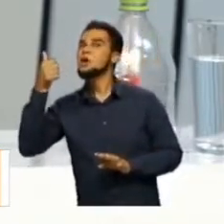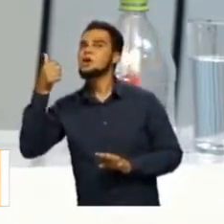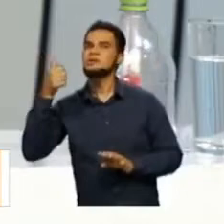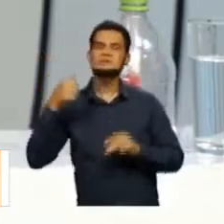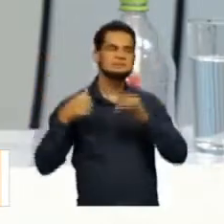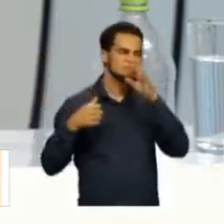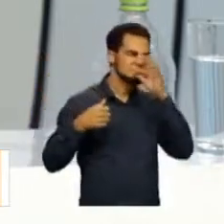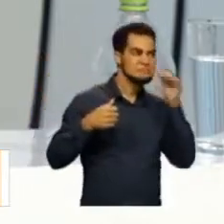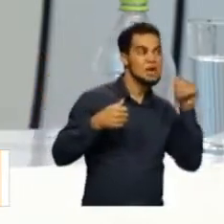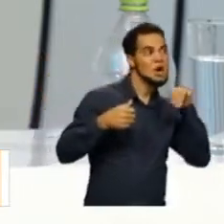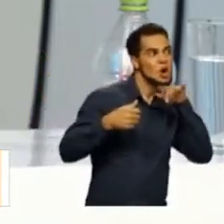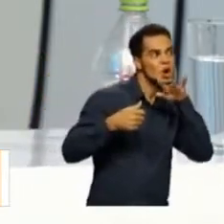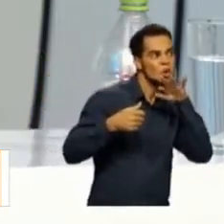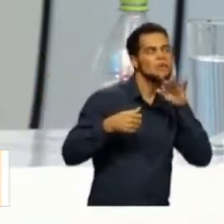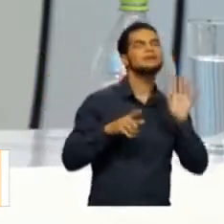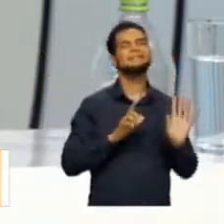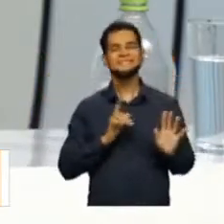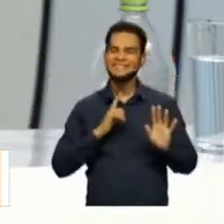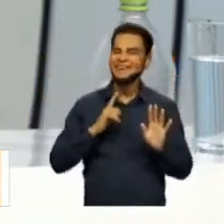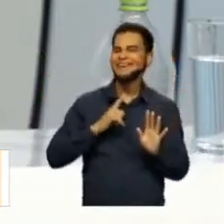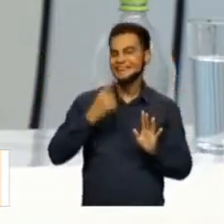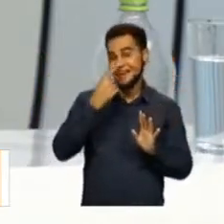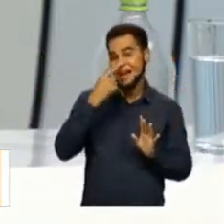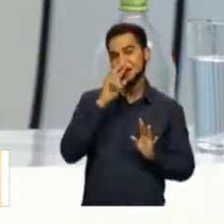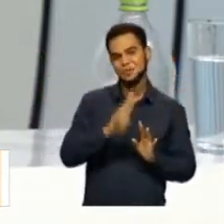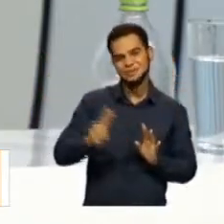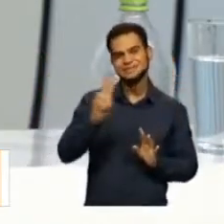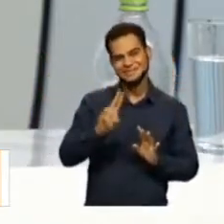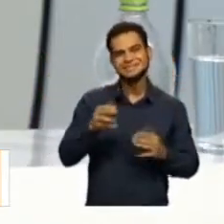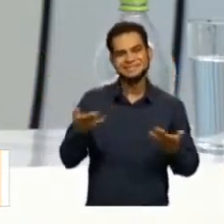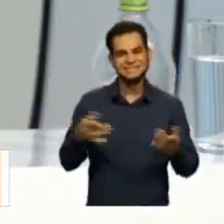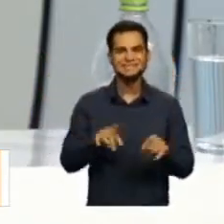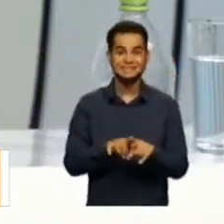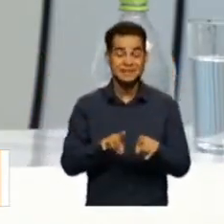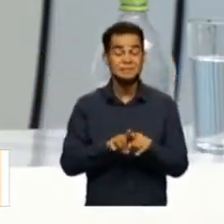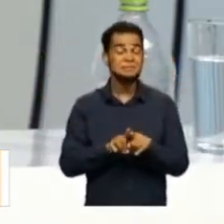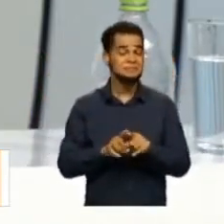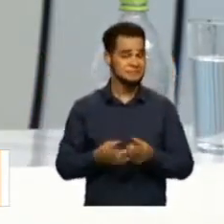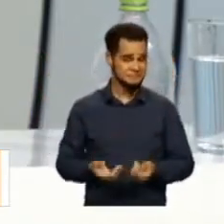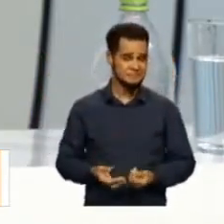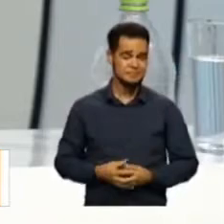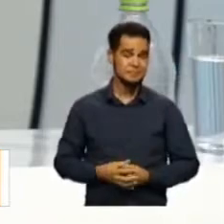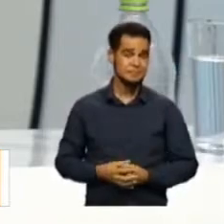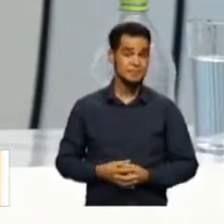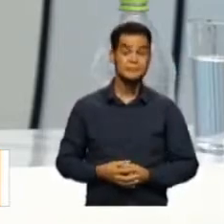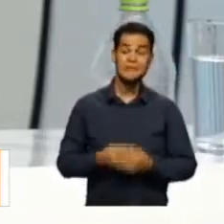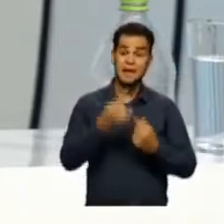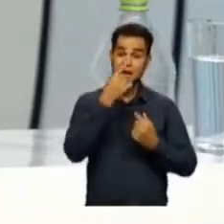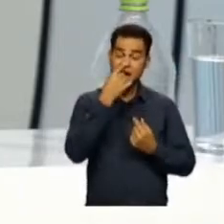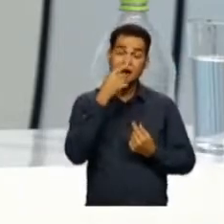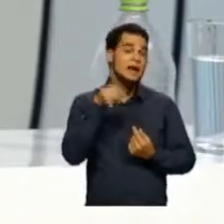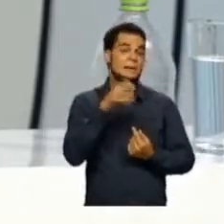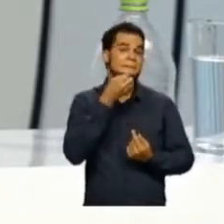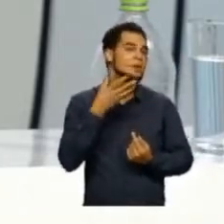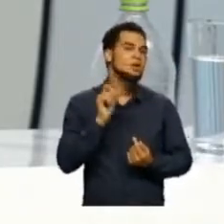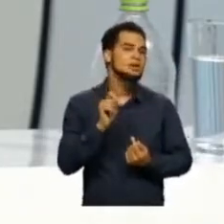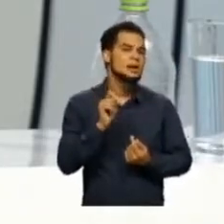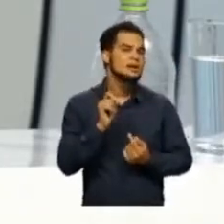olfativas, as células, que são as células receptoras desses estímulos aí, que vai comunicar com o cérebro e que vai